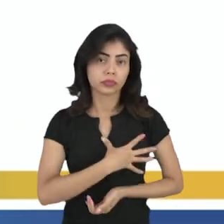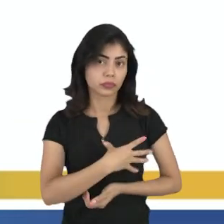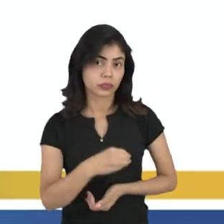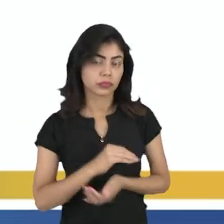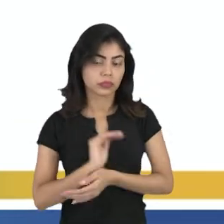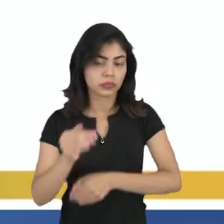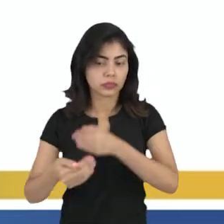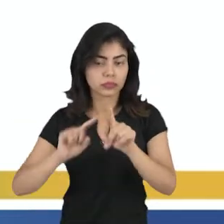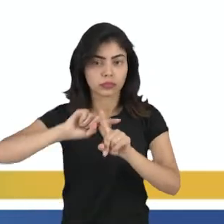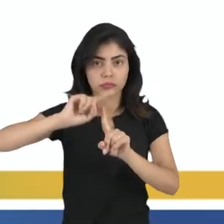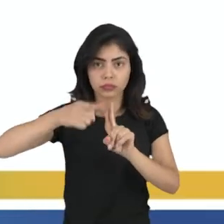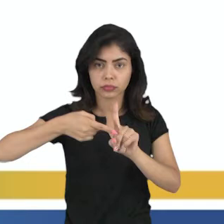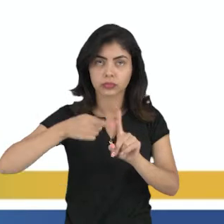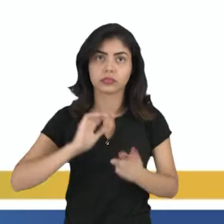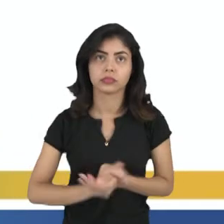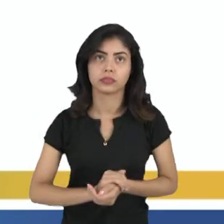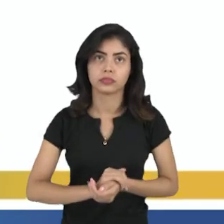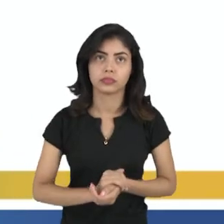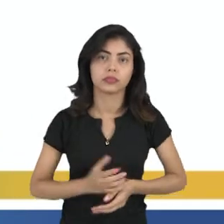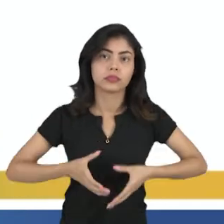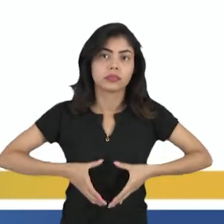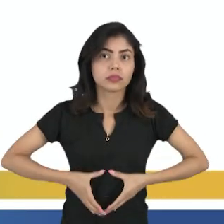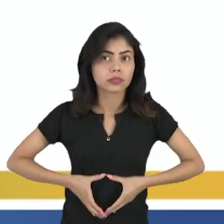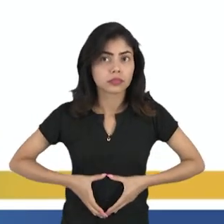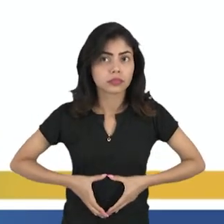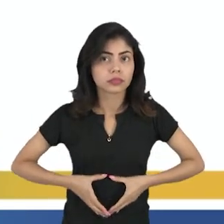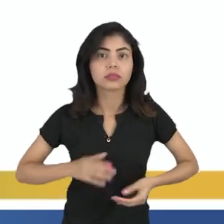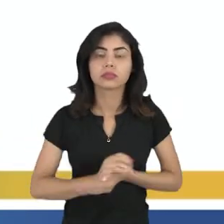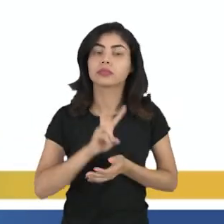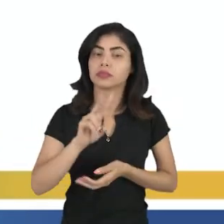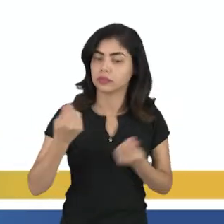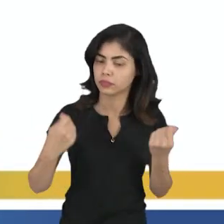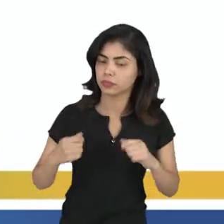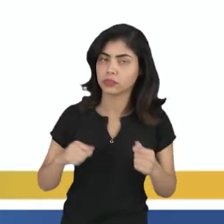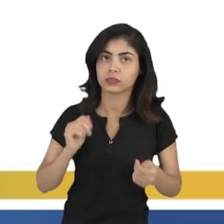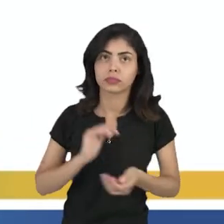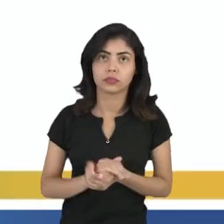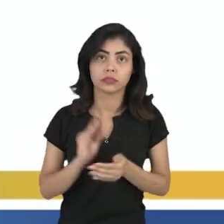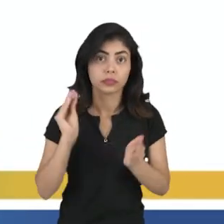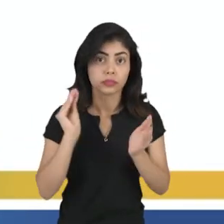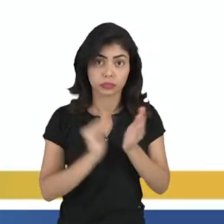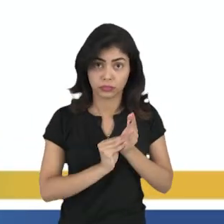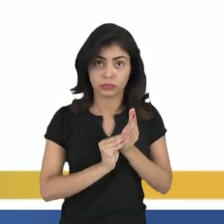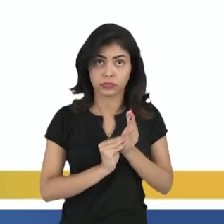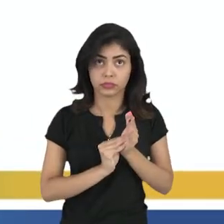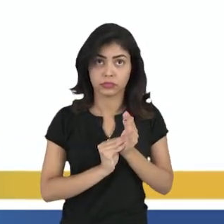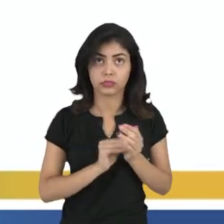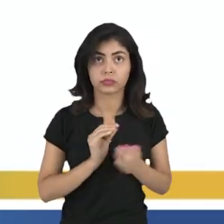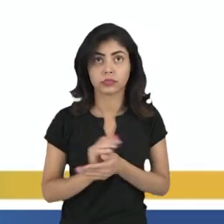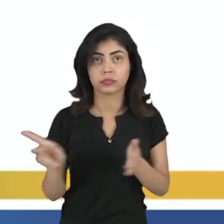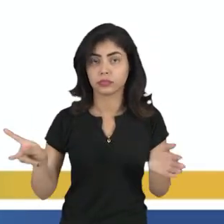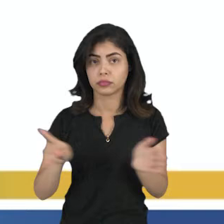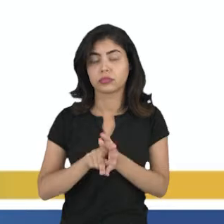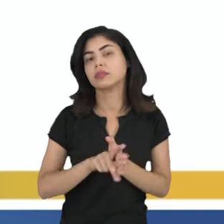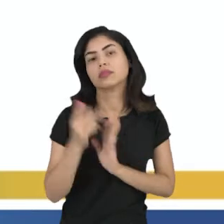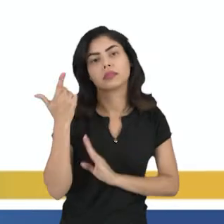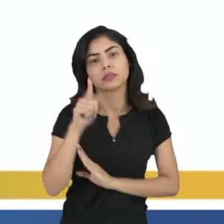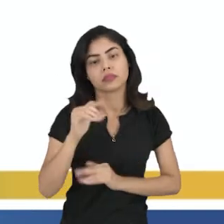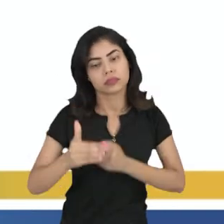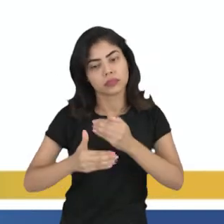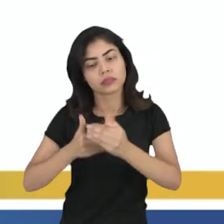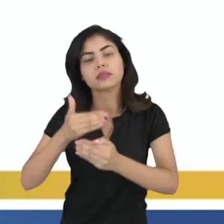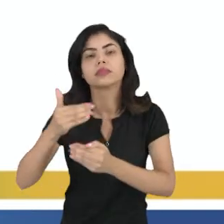gestação. Então, é no útero que o embrião ele vai precisar se fixar e posteriormente vai conseguir